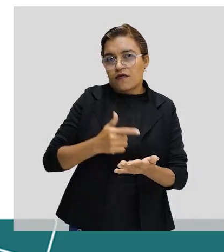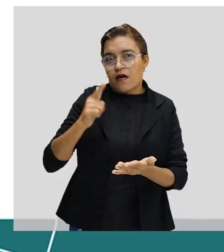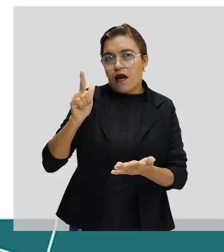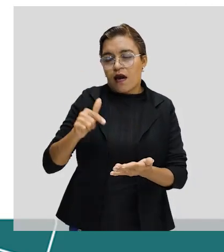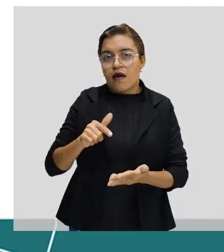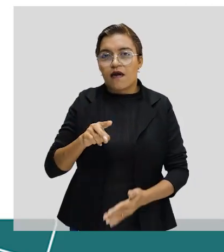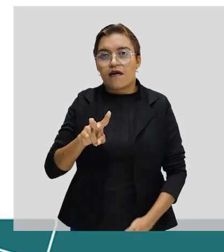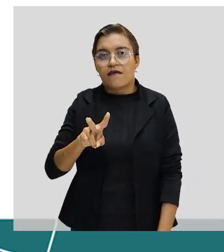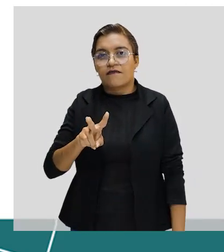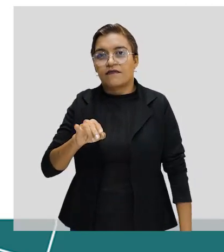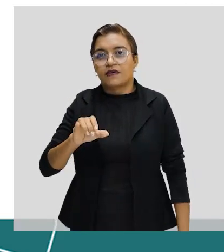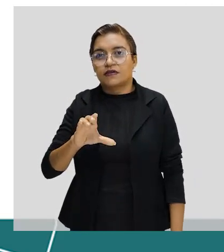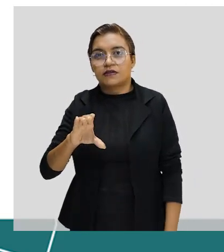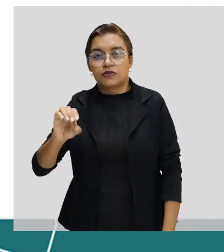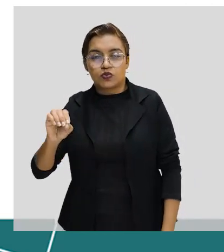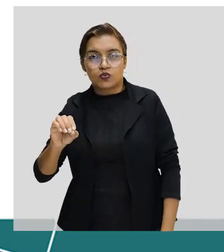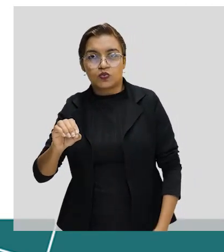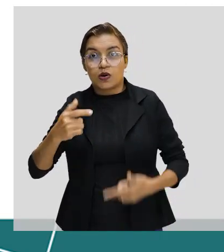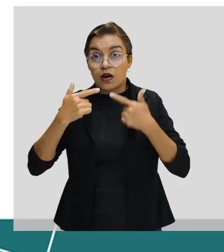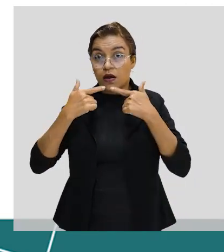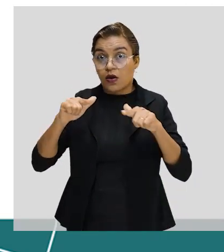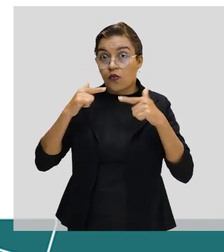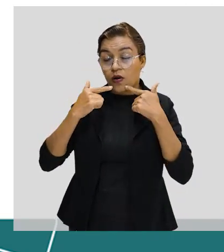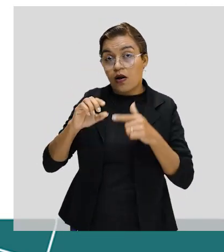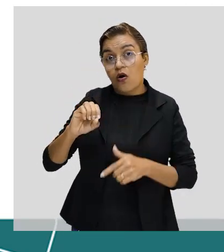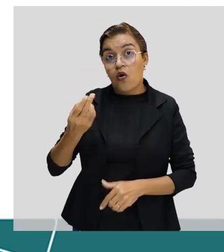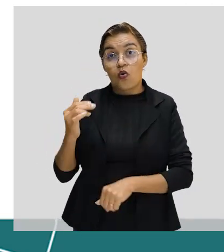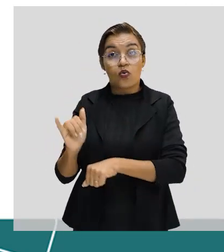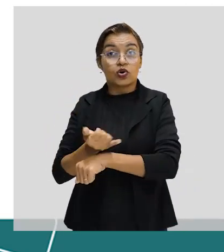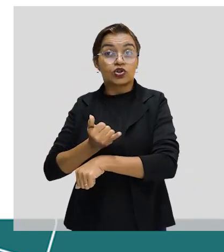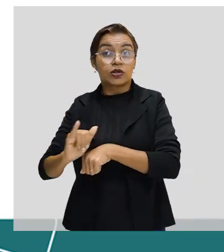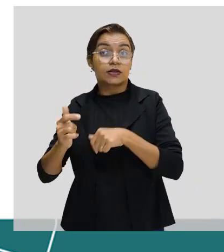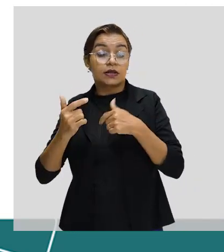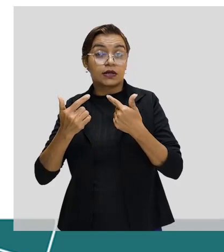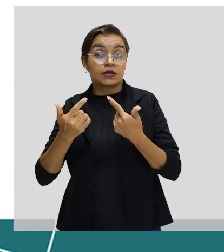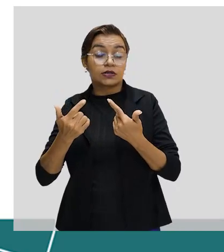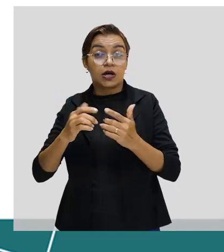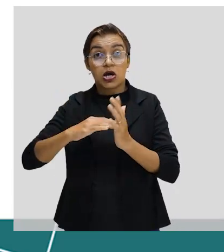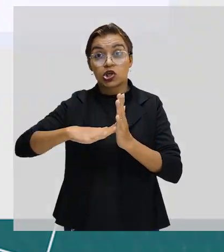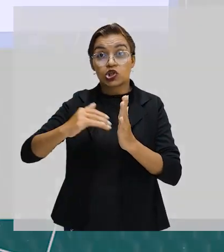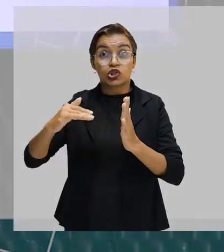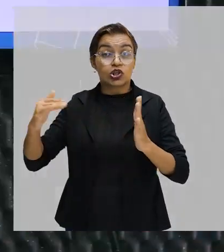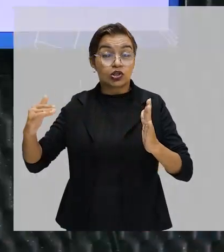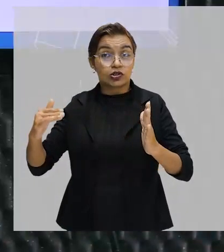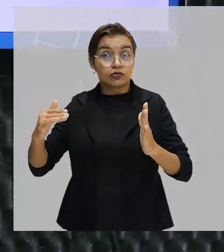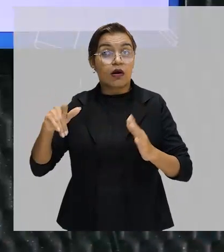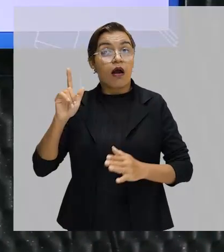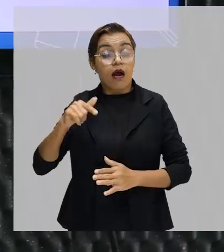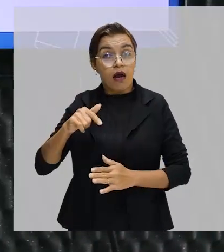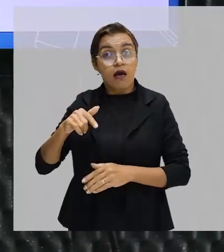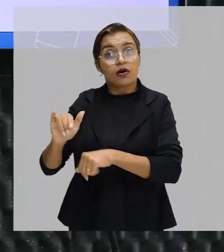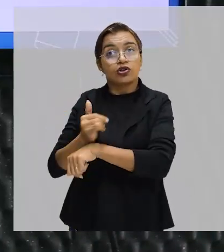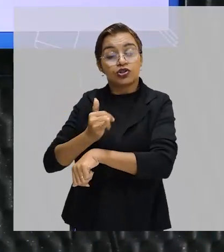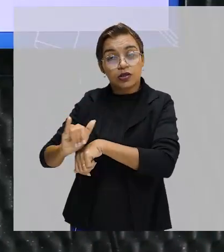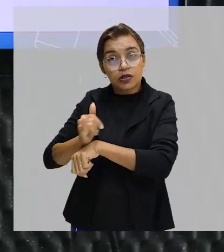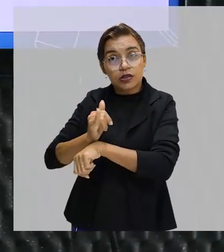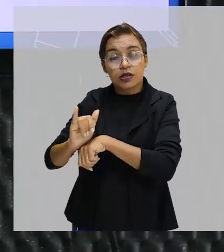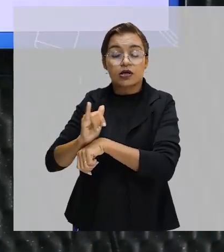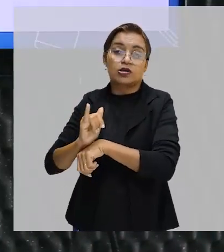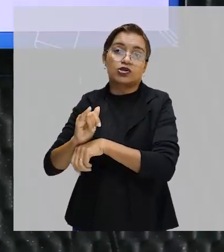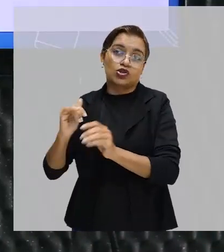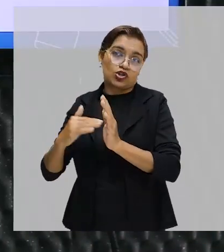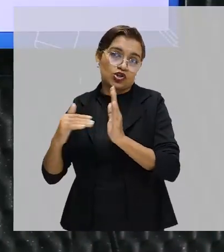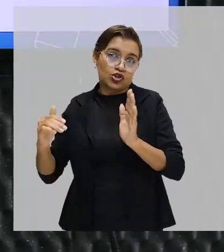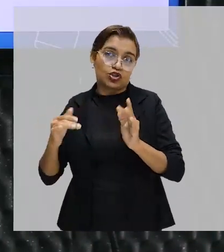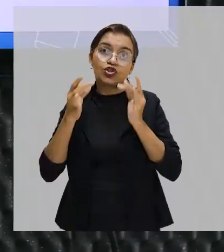ou, na verdade, é um recurso estilístico? É um recurso, aparece de forma positiva para chamar a atenção